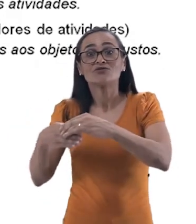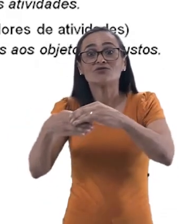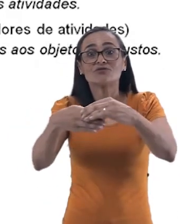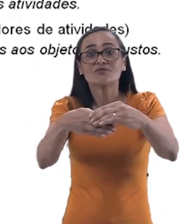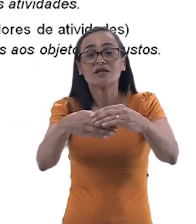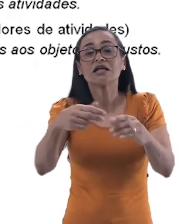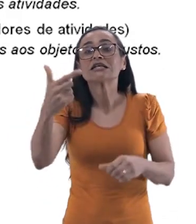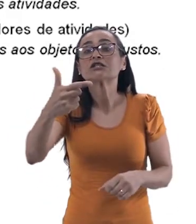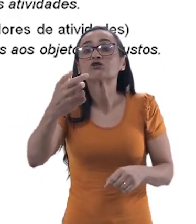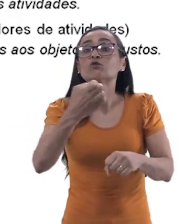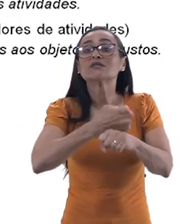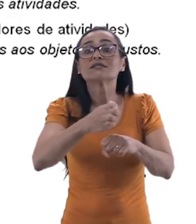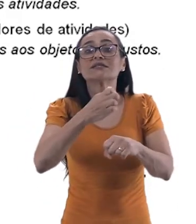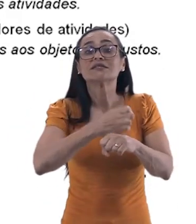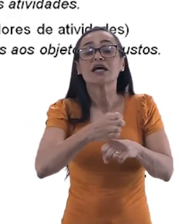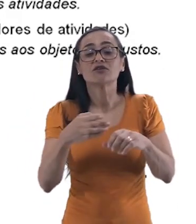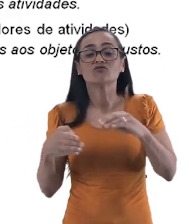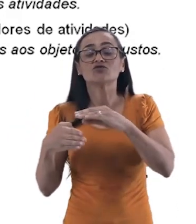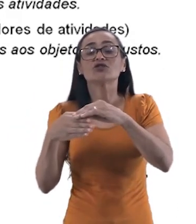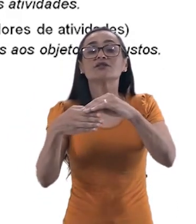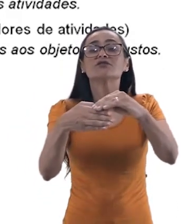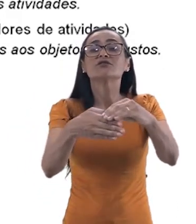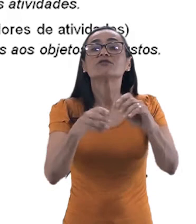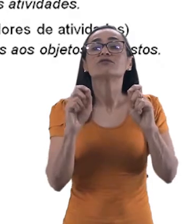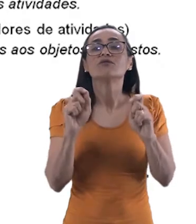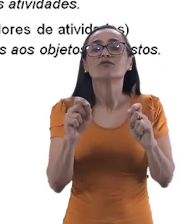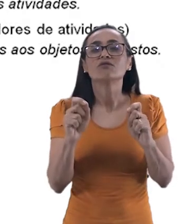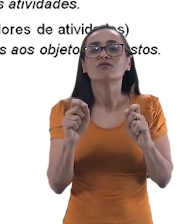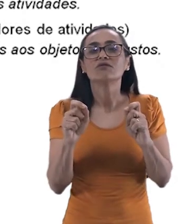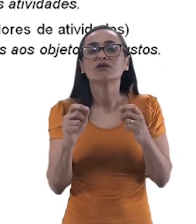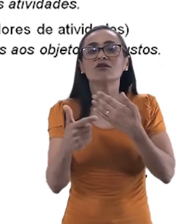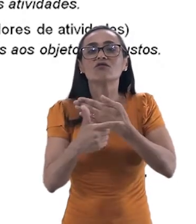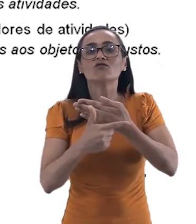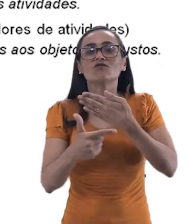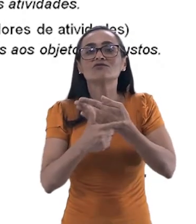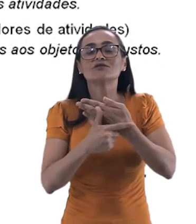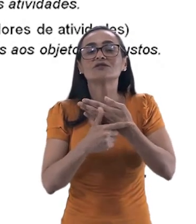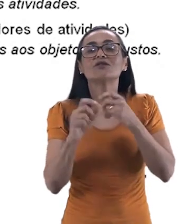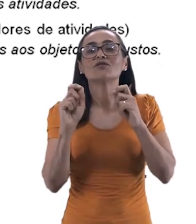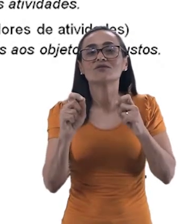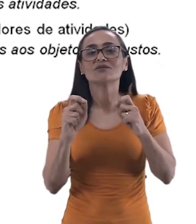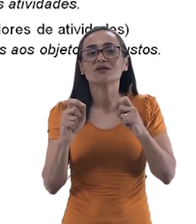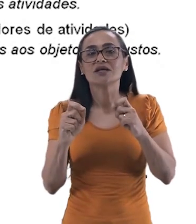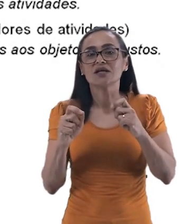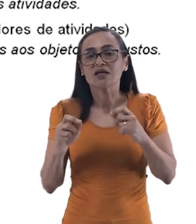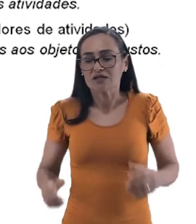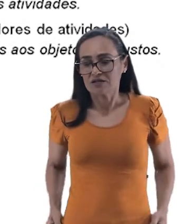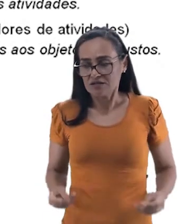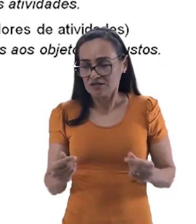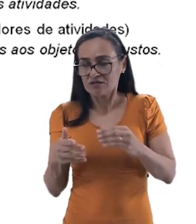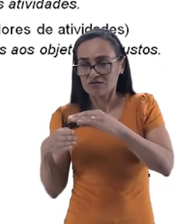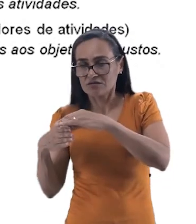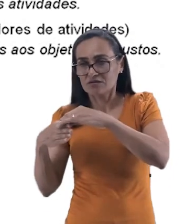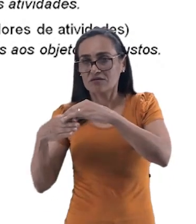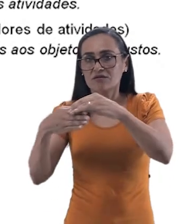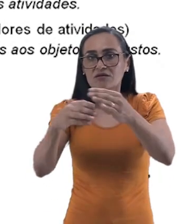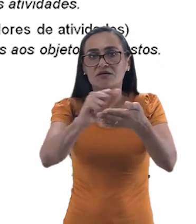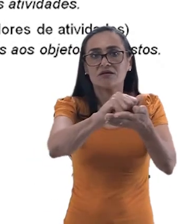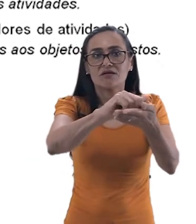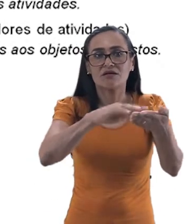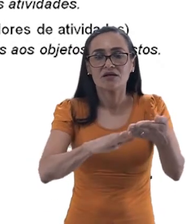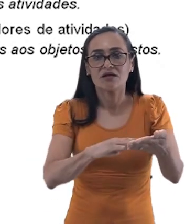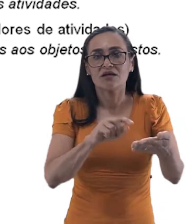direcionador de segundo estágio, né, que tem a função de direcionar os custos